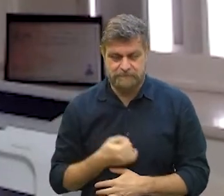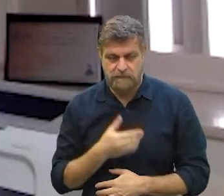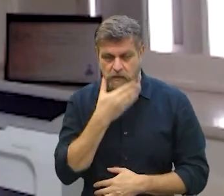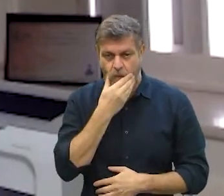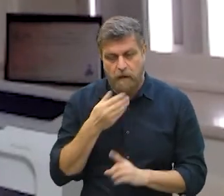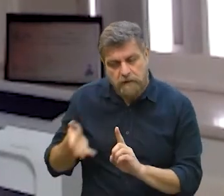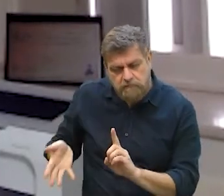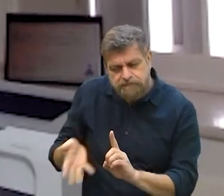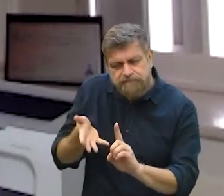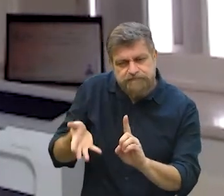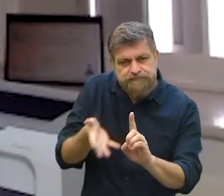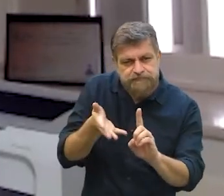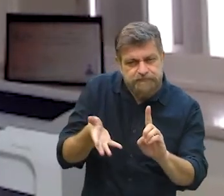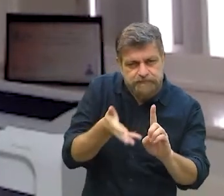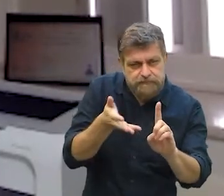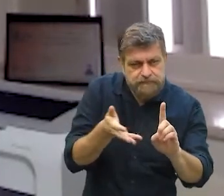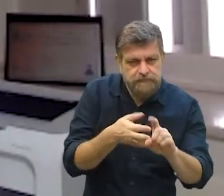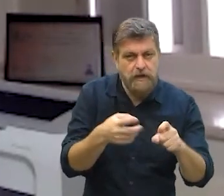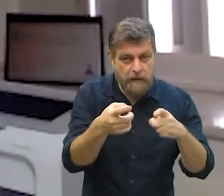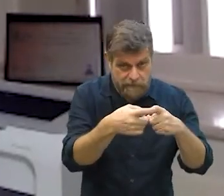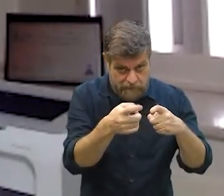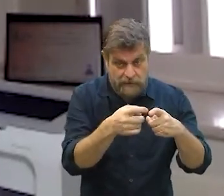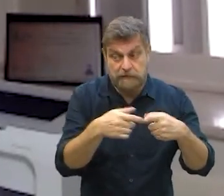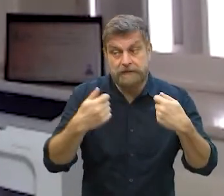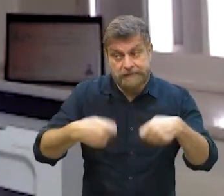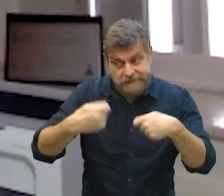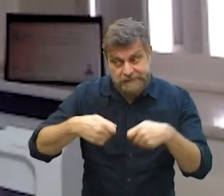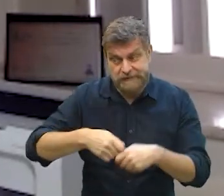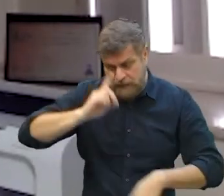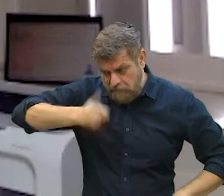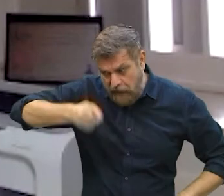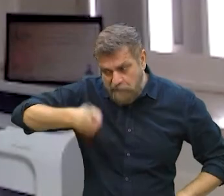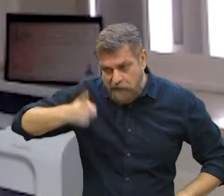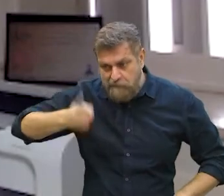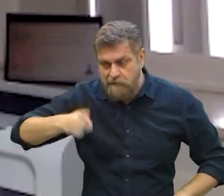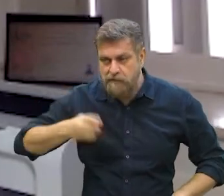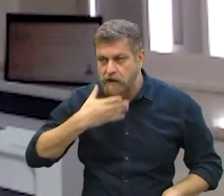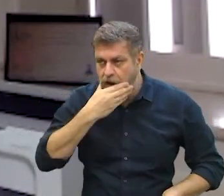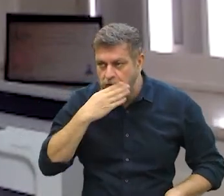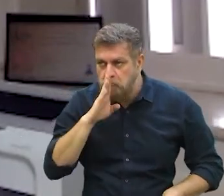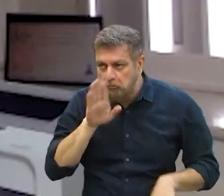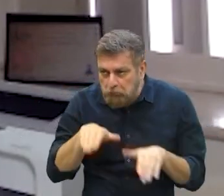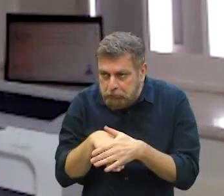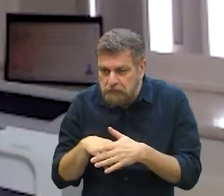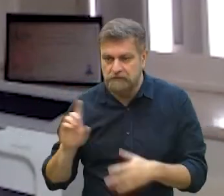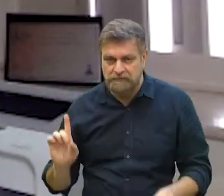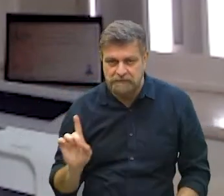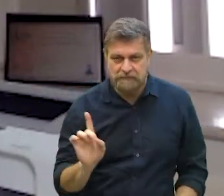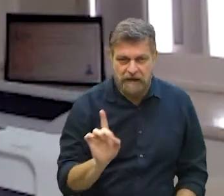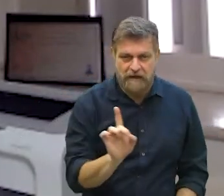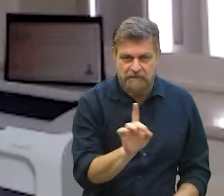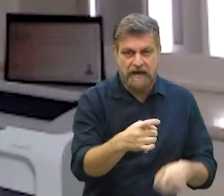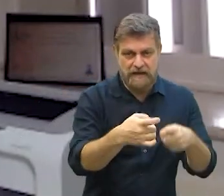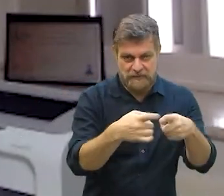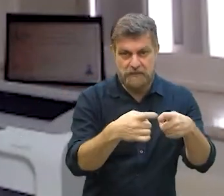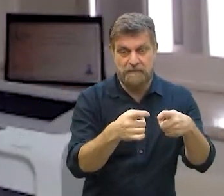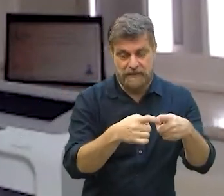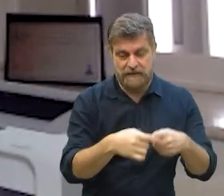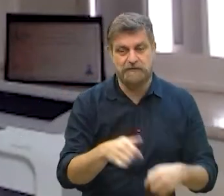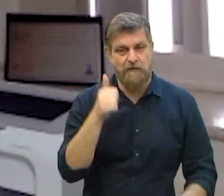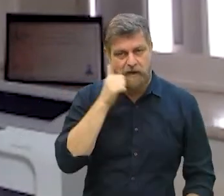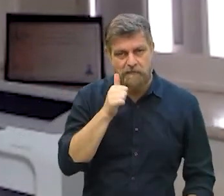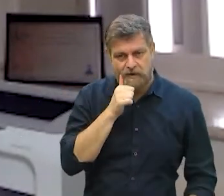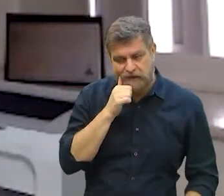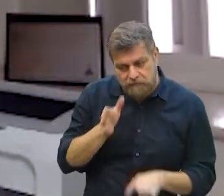para ajudar incentivar os homens que vão ao médico, porque as mulheres são mais organizadas. Então, desde o apoio na procura do médico,